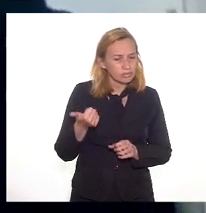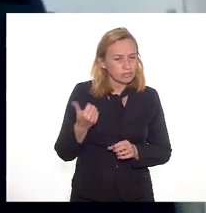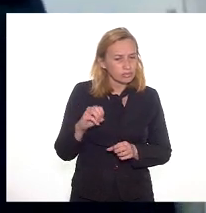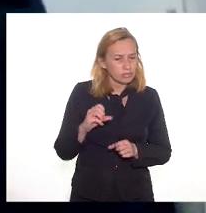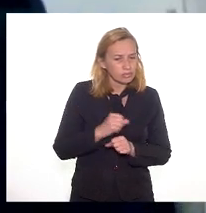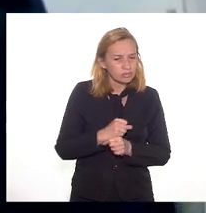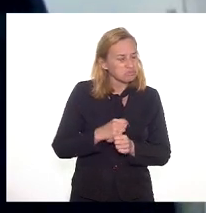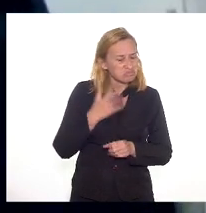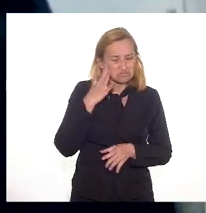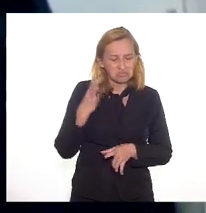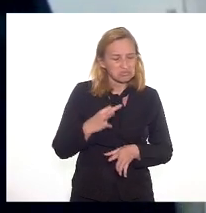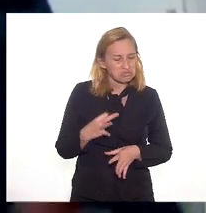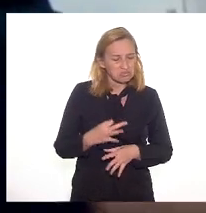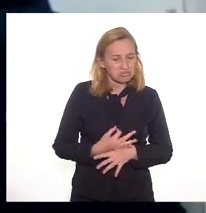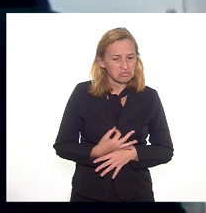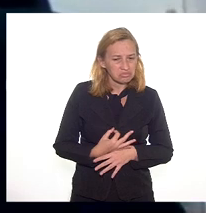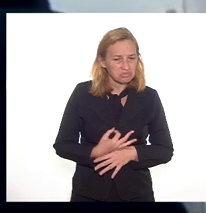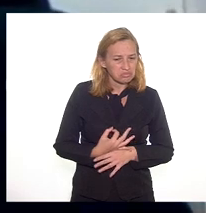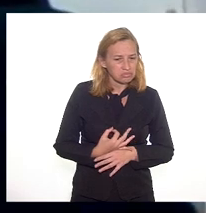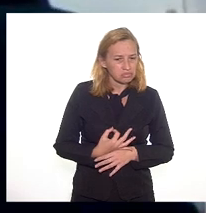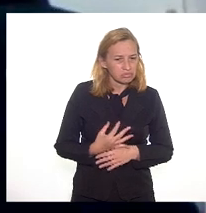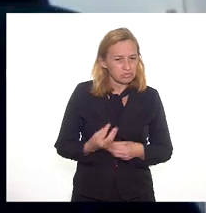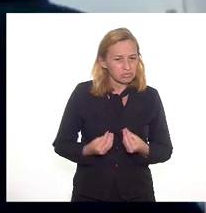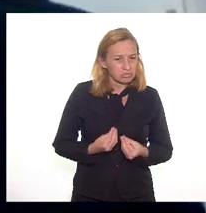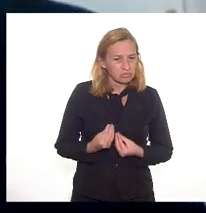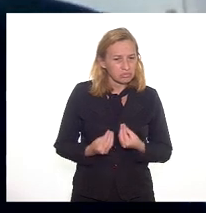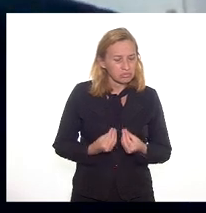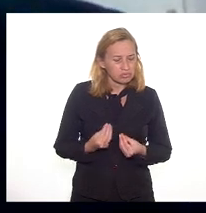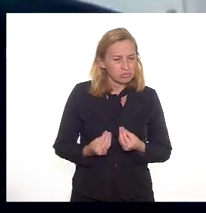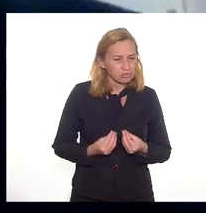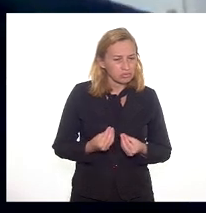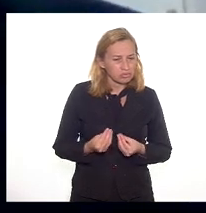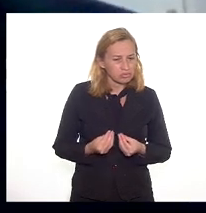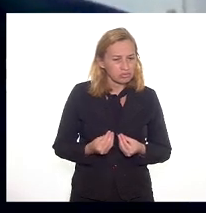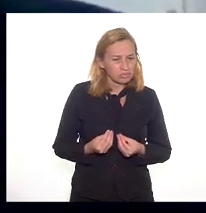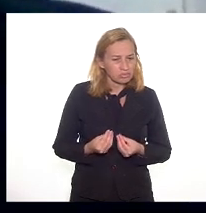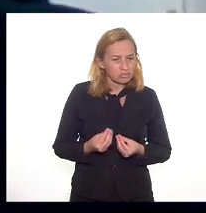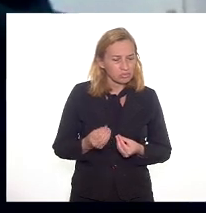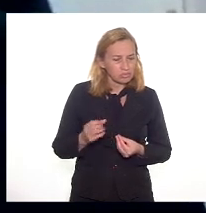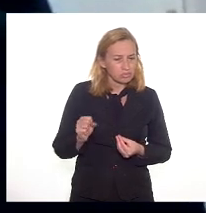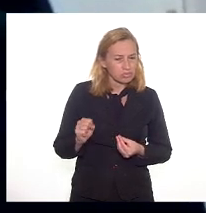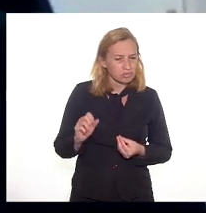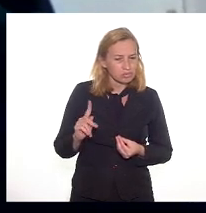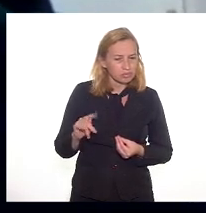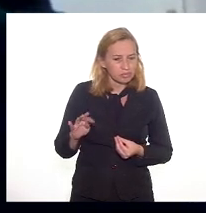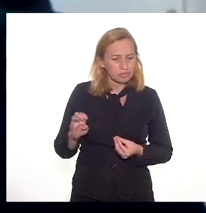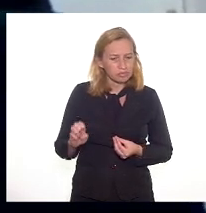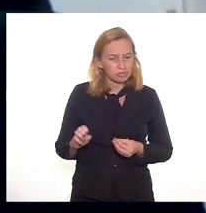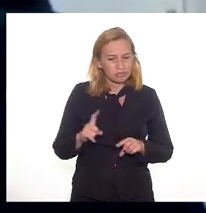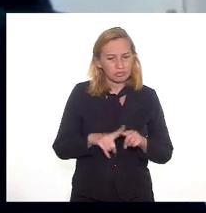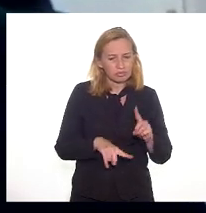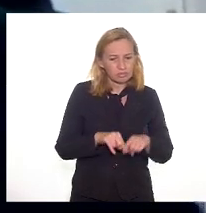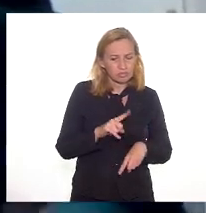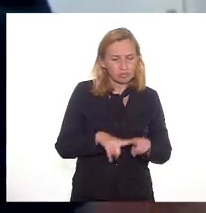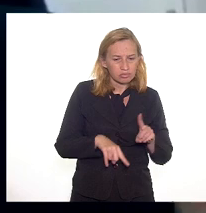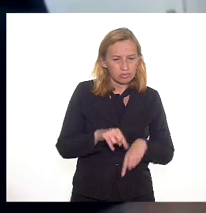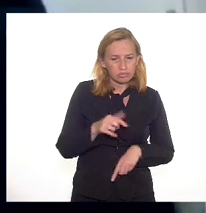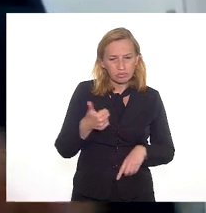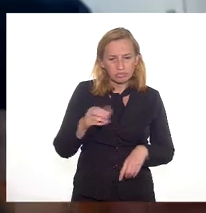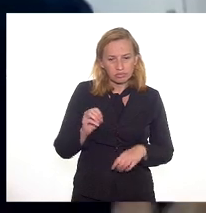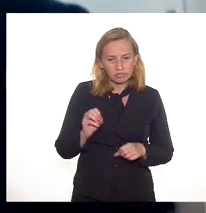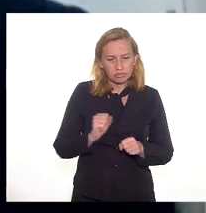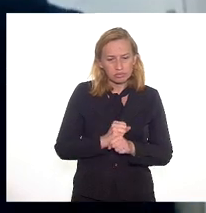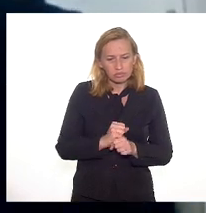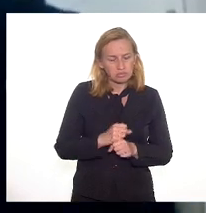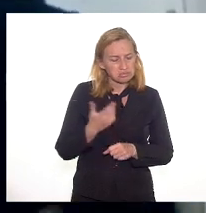sabe. Como é que vai estar a indústria de suprimento de equipamentos marinhos no Brasil daqui a 10 anos? A